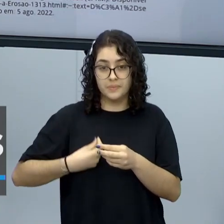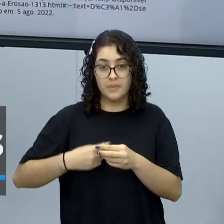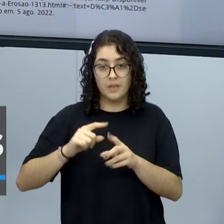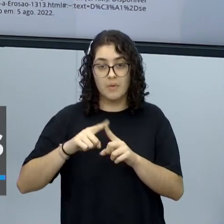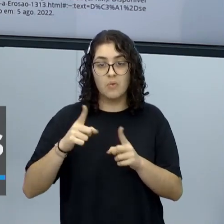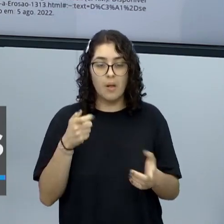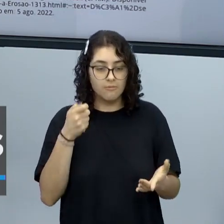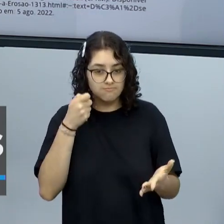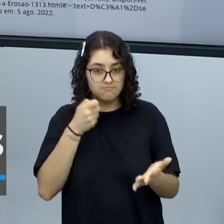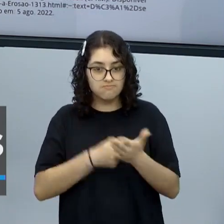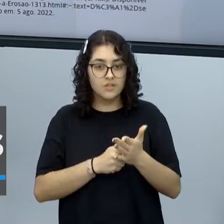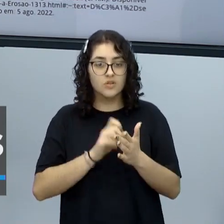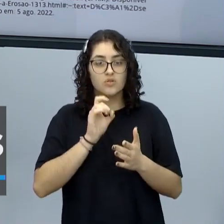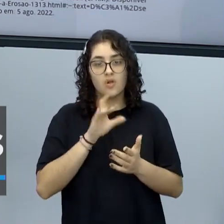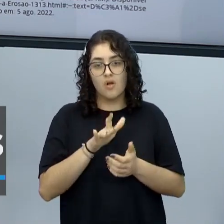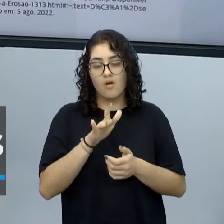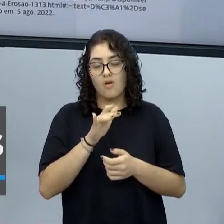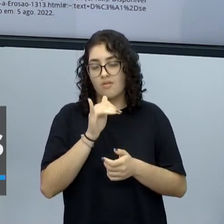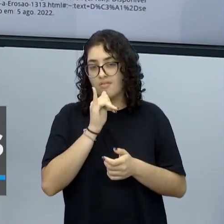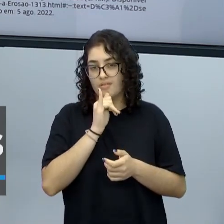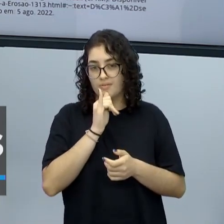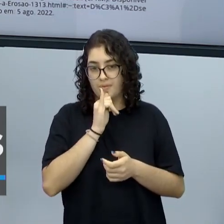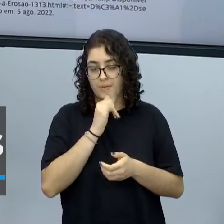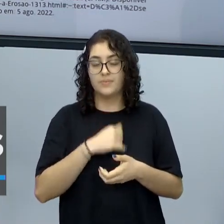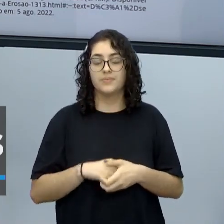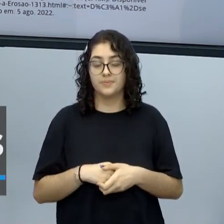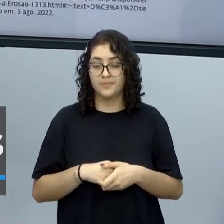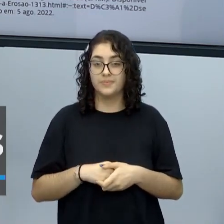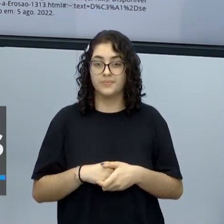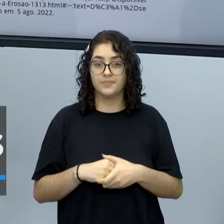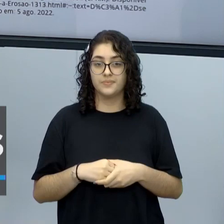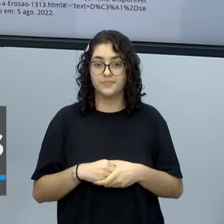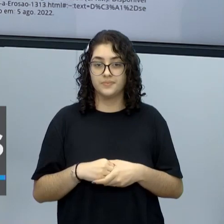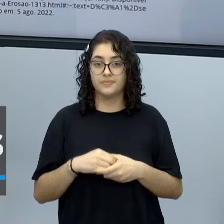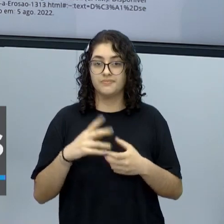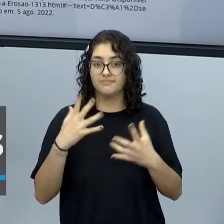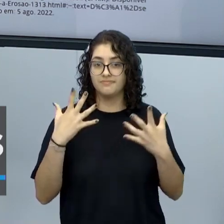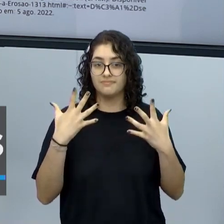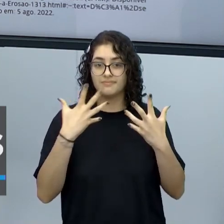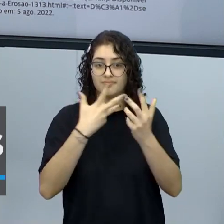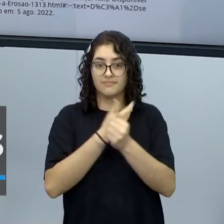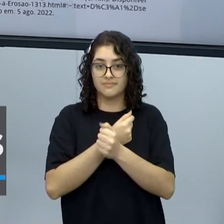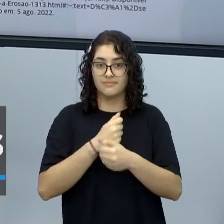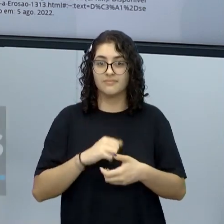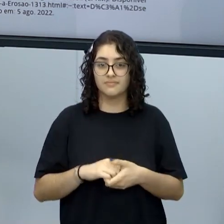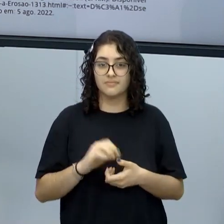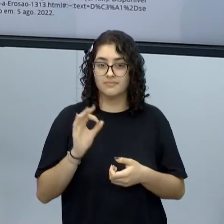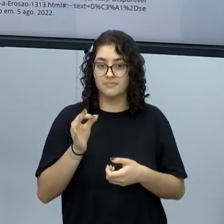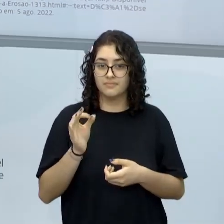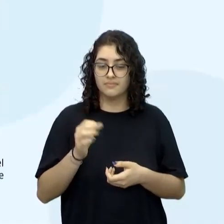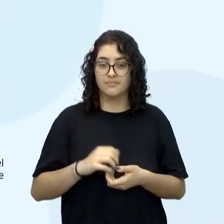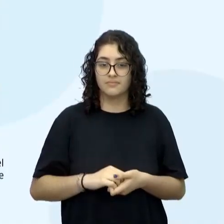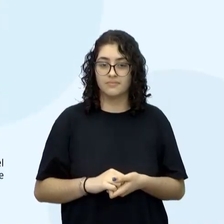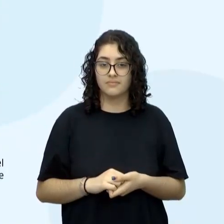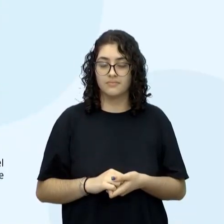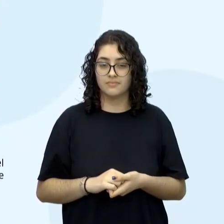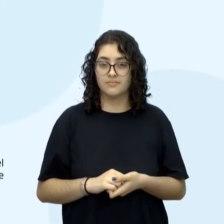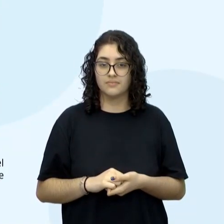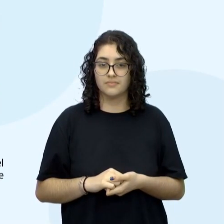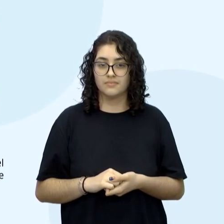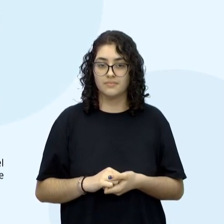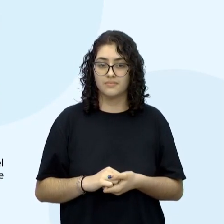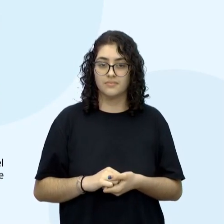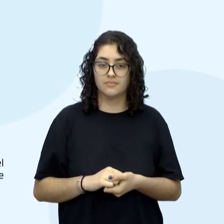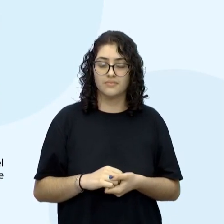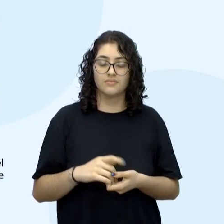é uma obrigatoriedade, é só um exemplo aí pra você, lindo, maravilhoso, pegar a ideia. Fechou? E aí, a gente